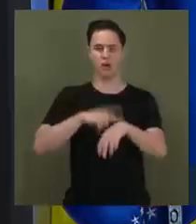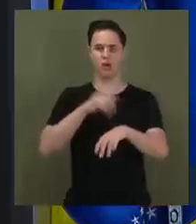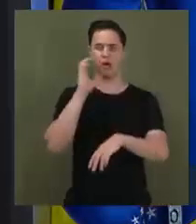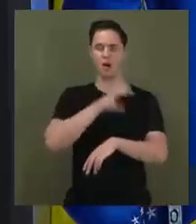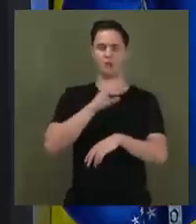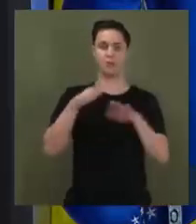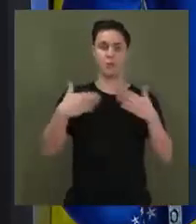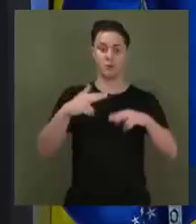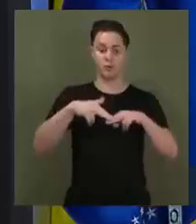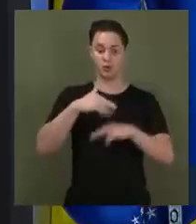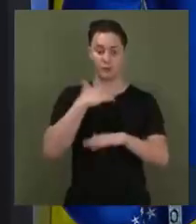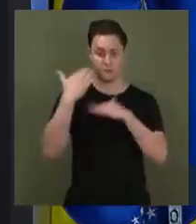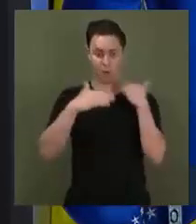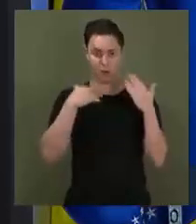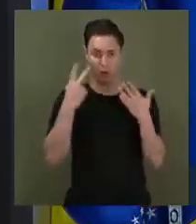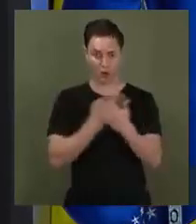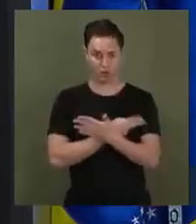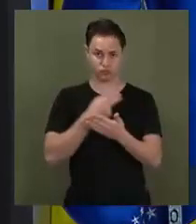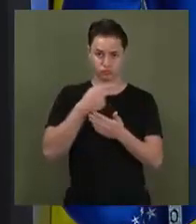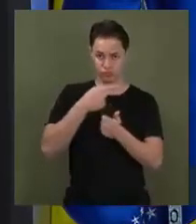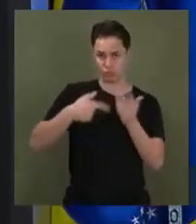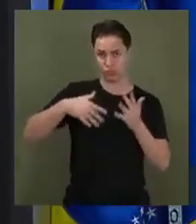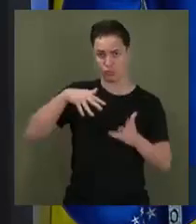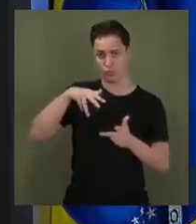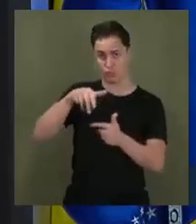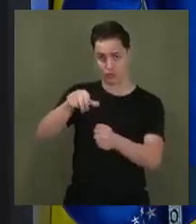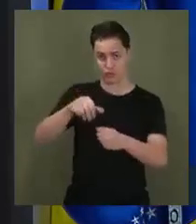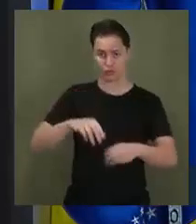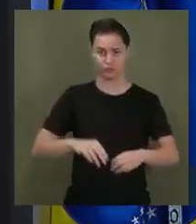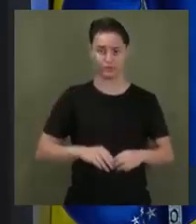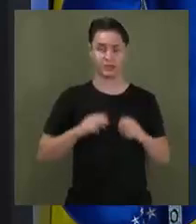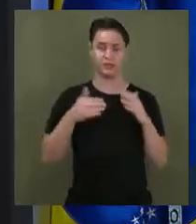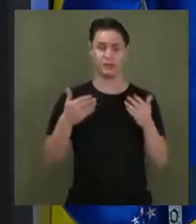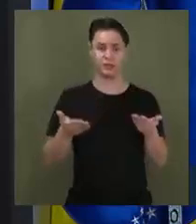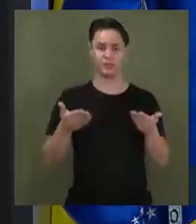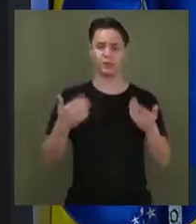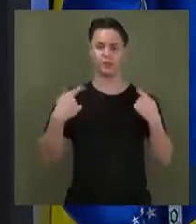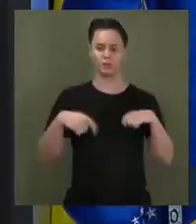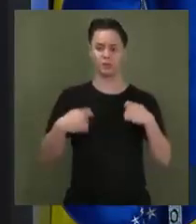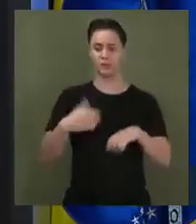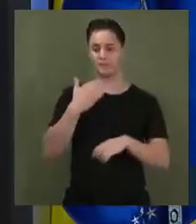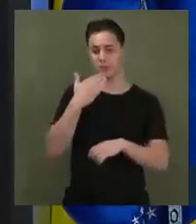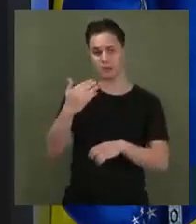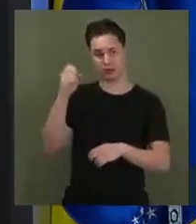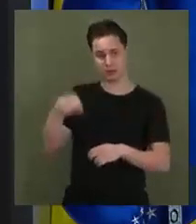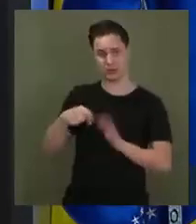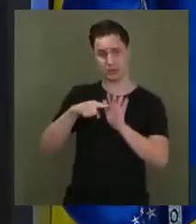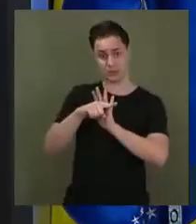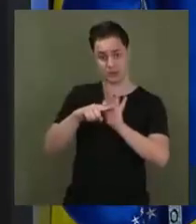isso que essas mortes súbitas estão ocorrendo mundialmente. Então, tem que ser solicitado esses